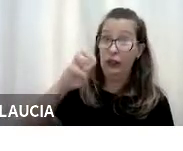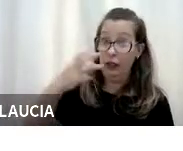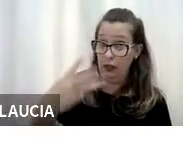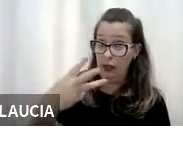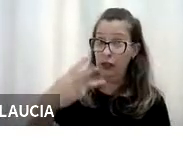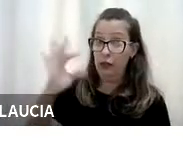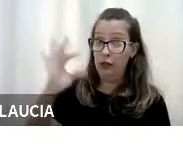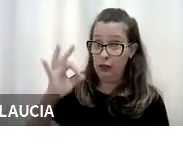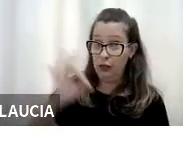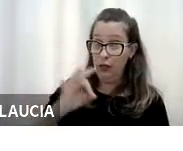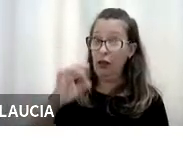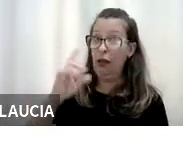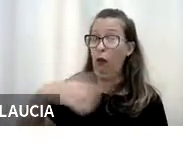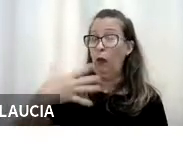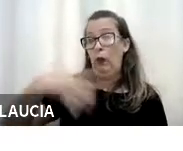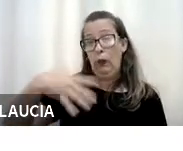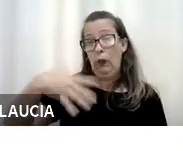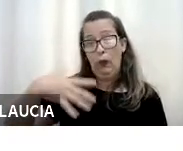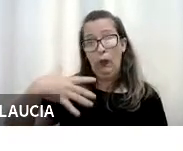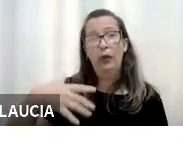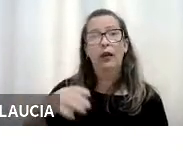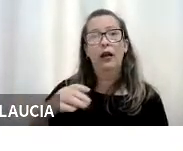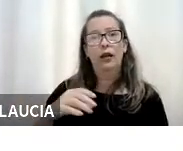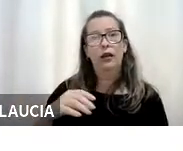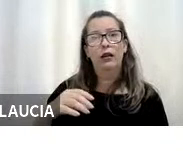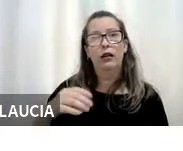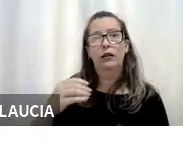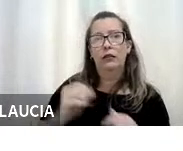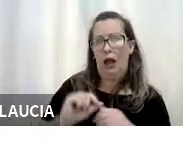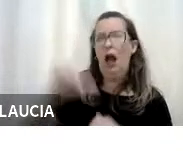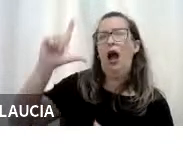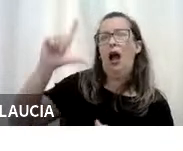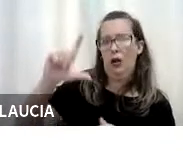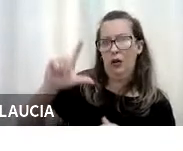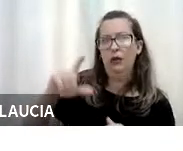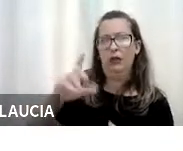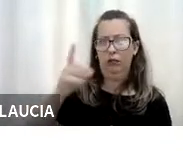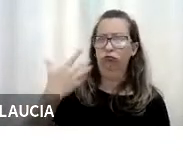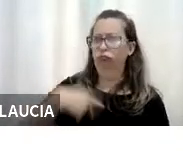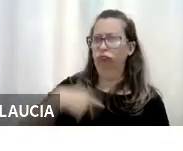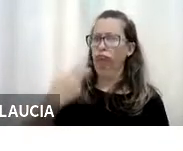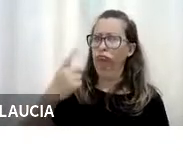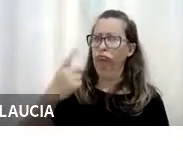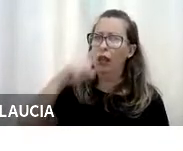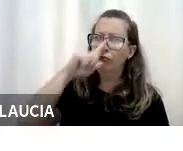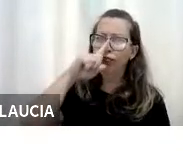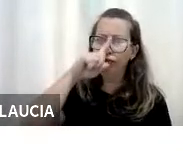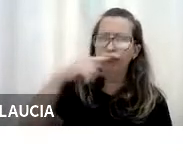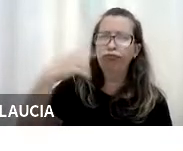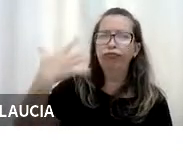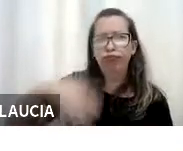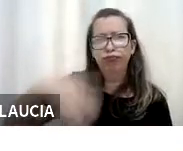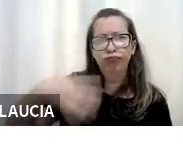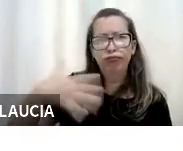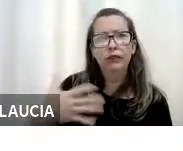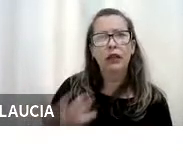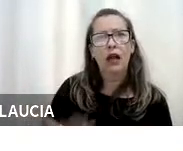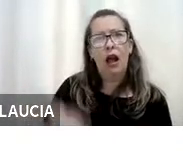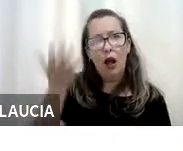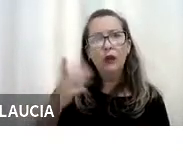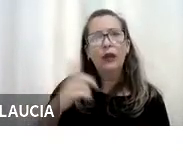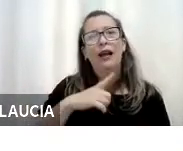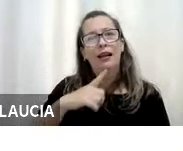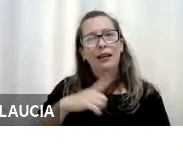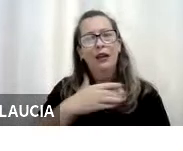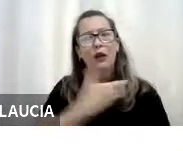alta, bastante alta, e o perfil dos autores e percentual, o governo, a imprensa fica em segundo lugar, o